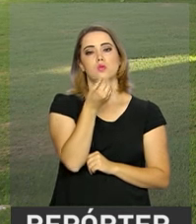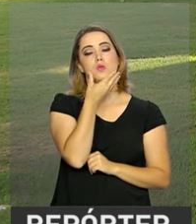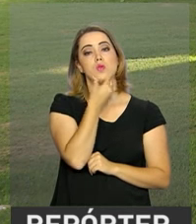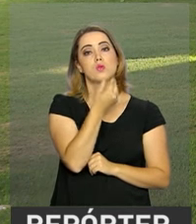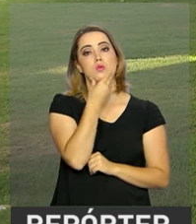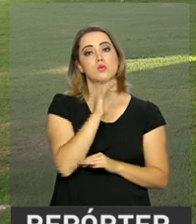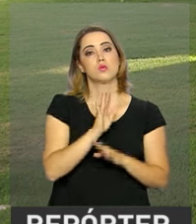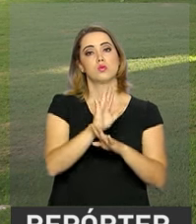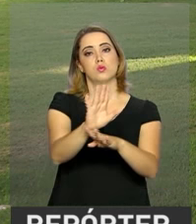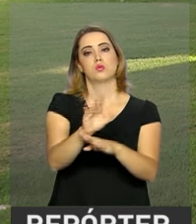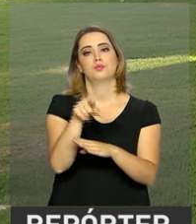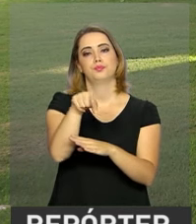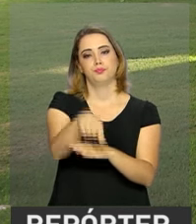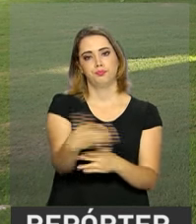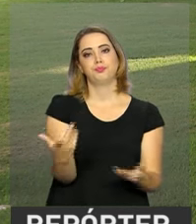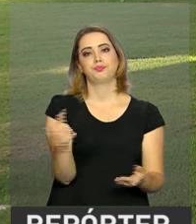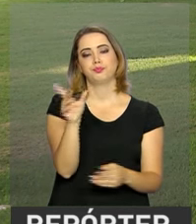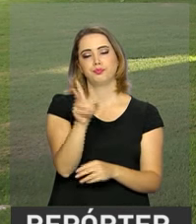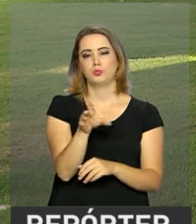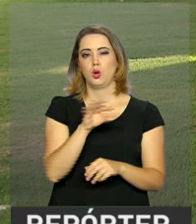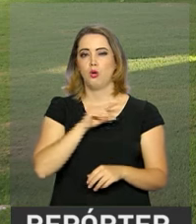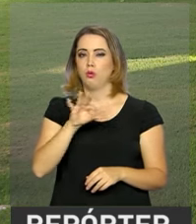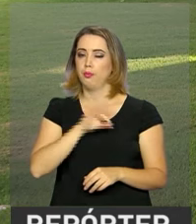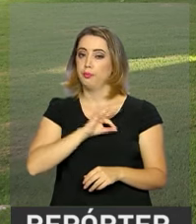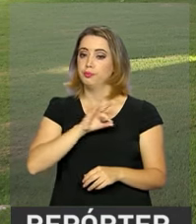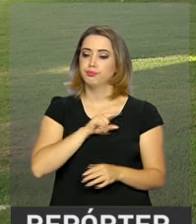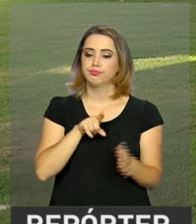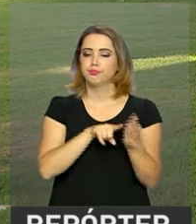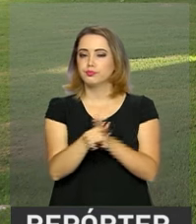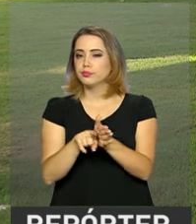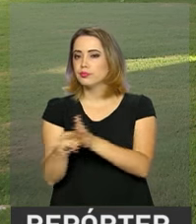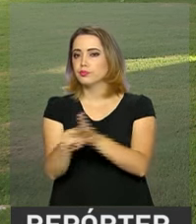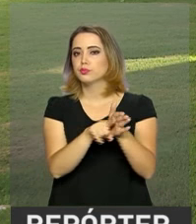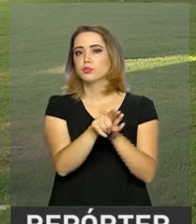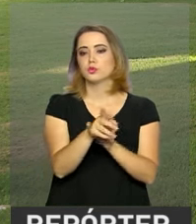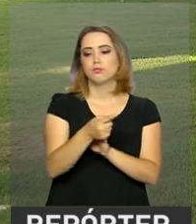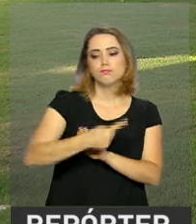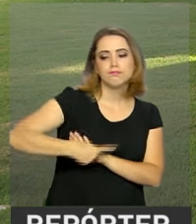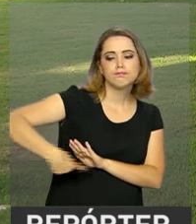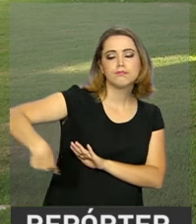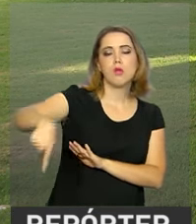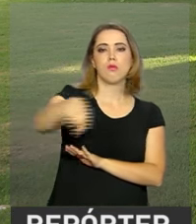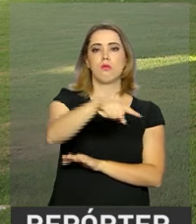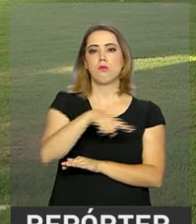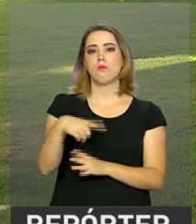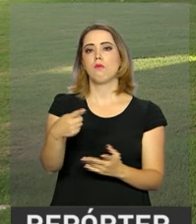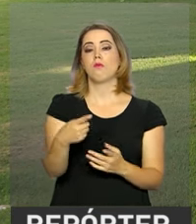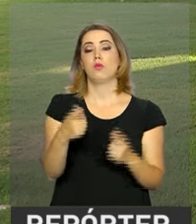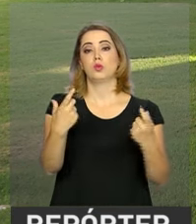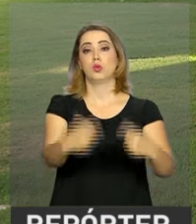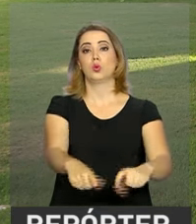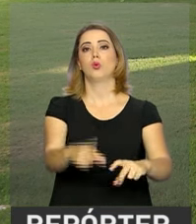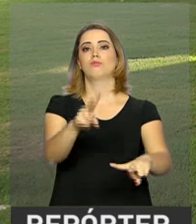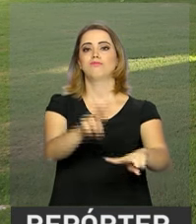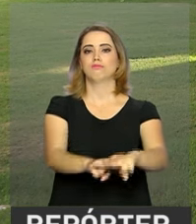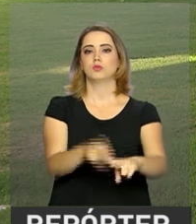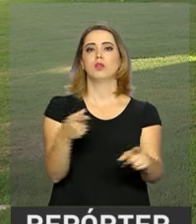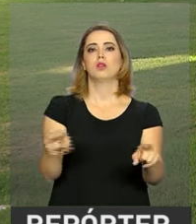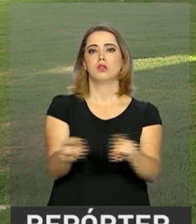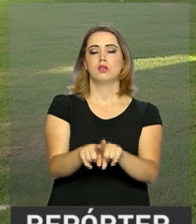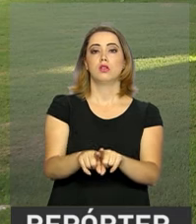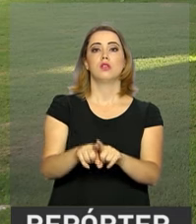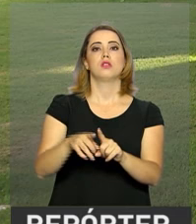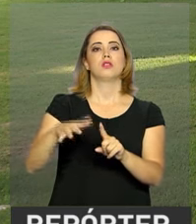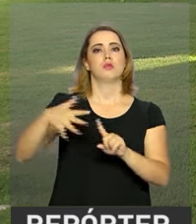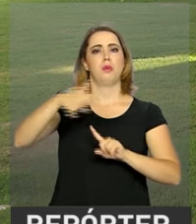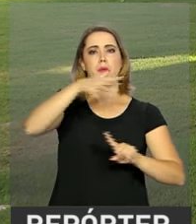em Roraima e no Amazonas. Eles vão fazer esse patrulhamento no entorno das prisões e o governo ainda vai enviar também um helicóptero